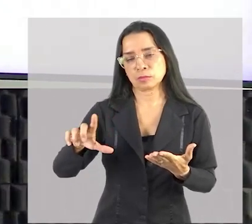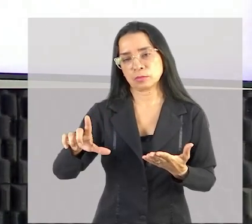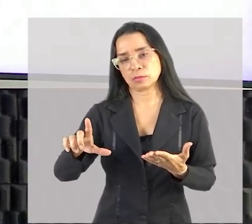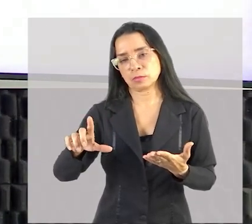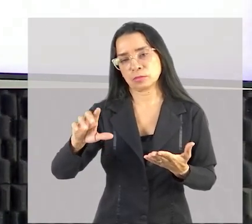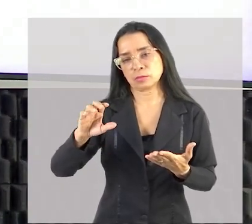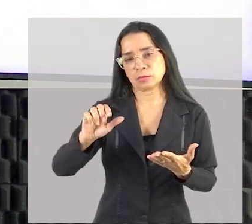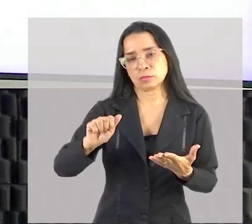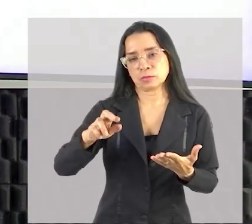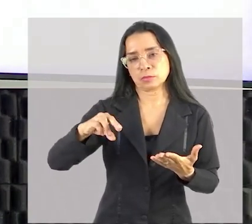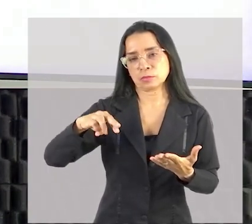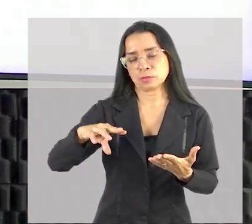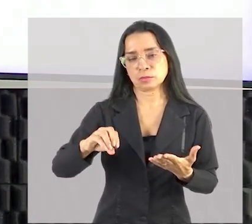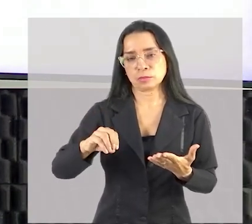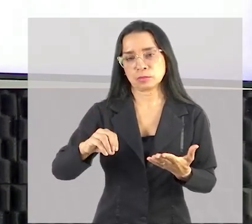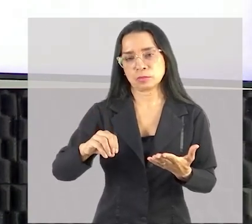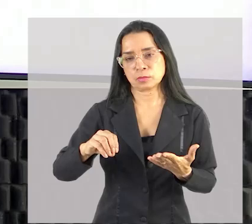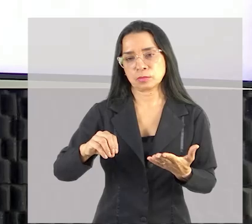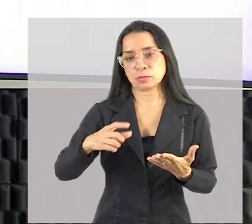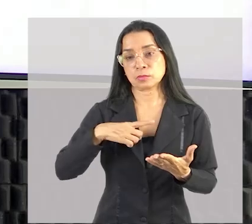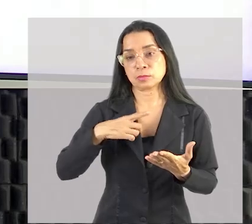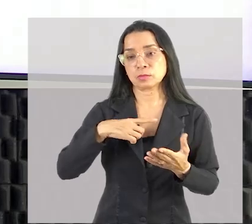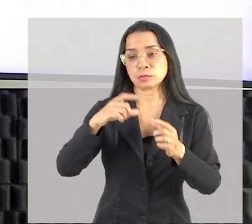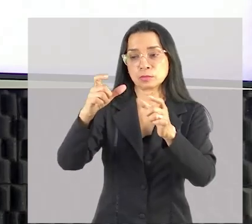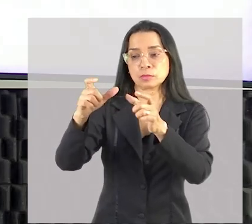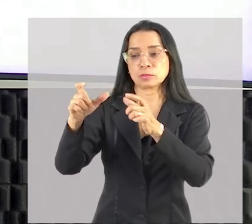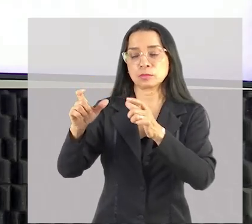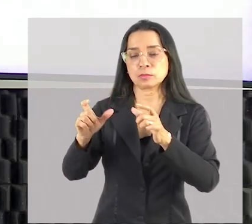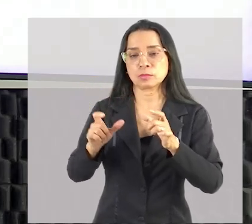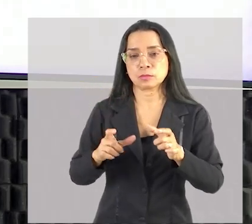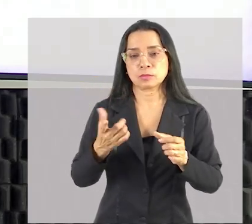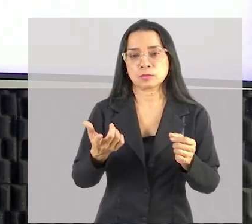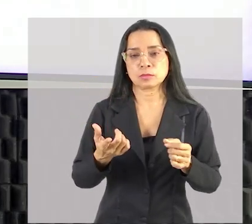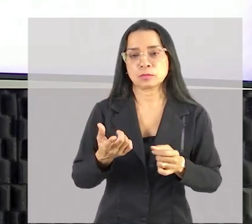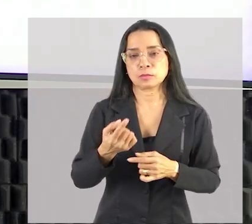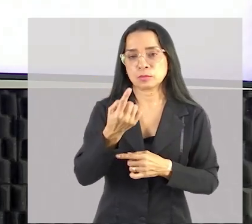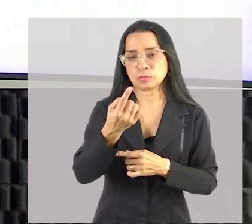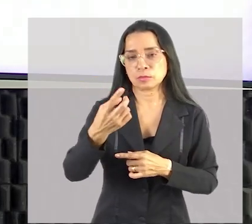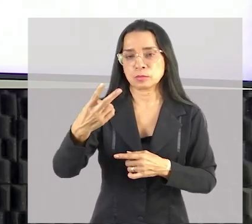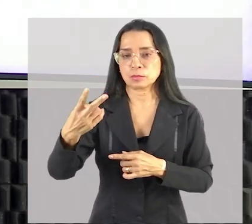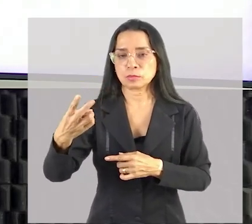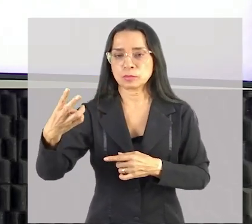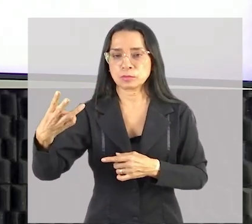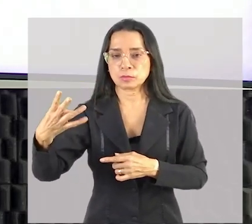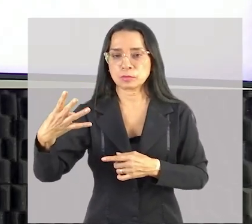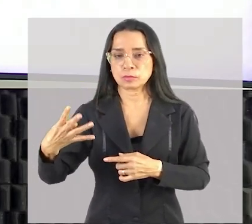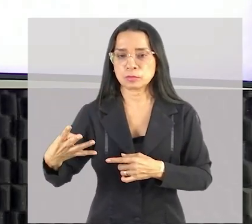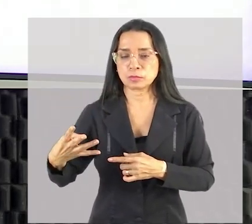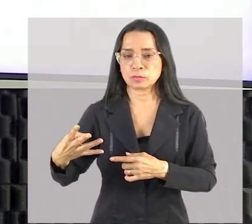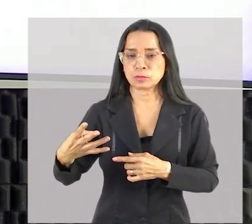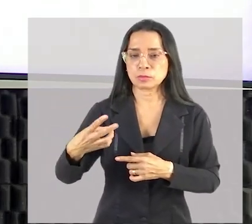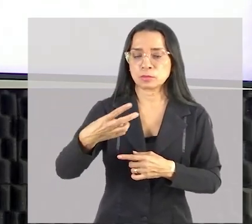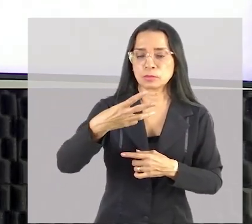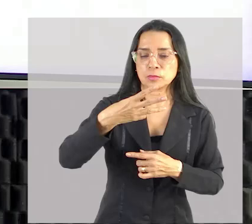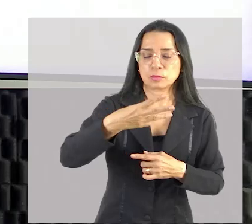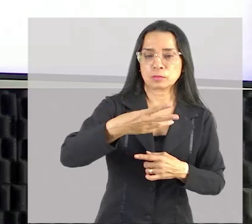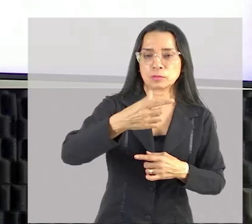você tem algumas posições no anel. Ó, 1, 2, 3, 4, 3, 2.